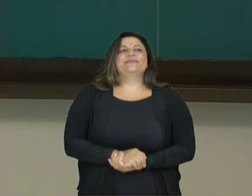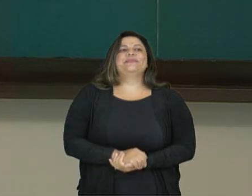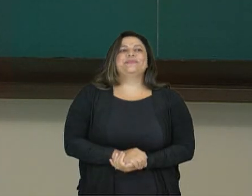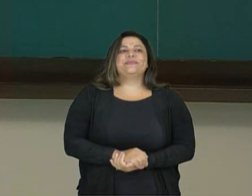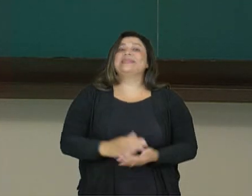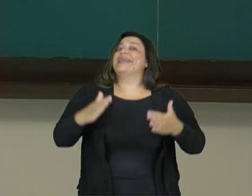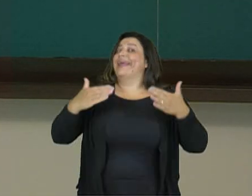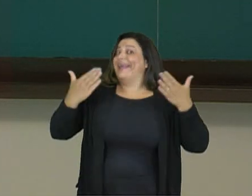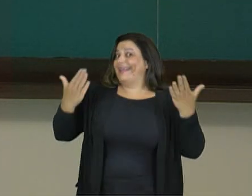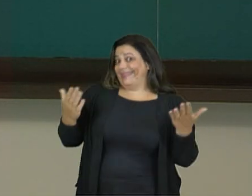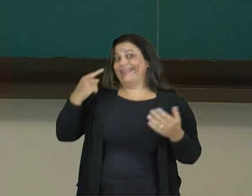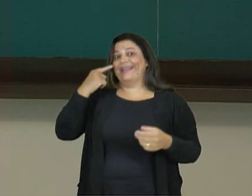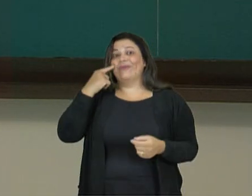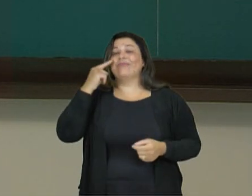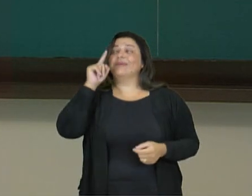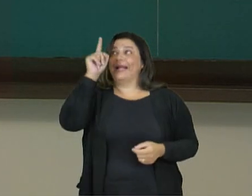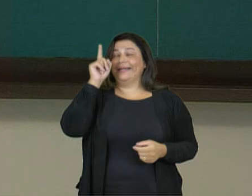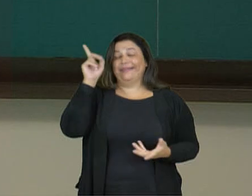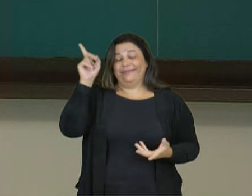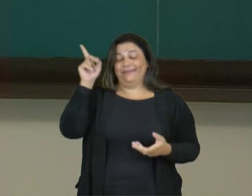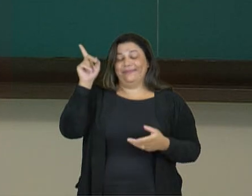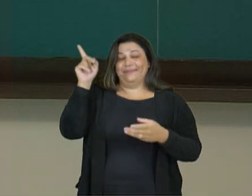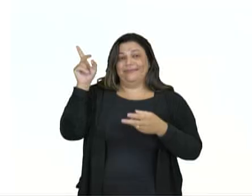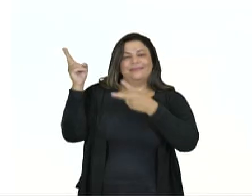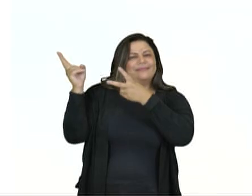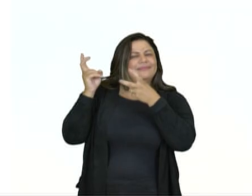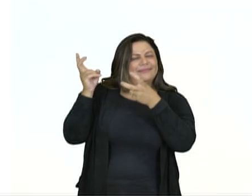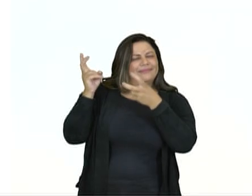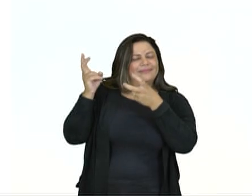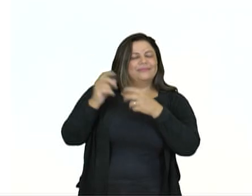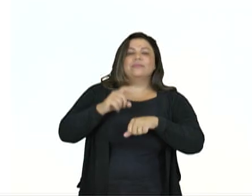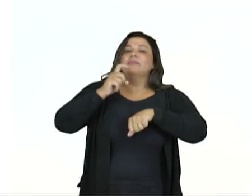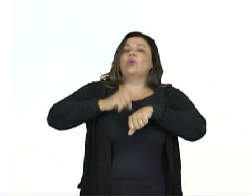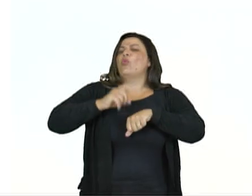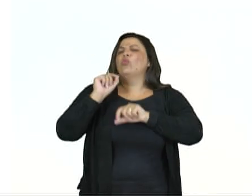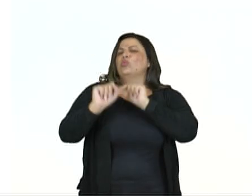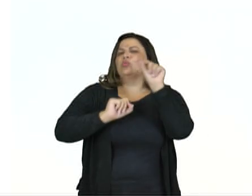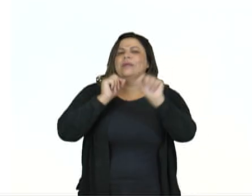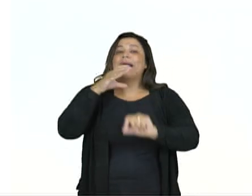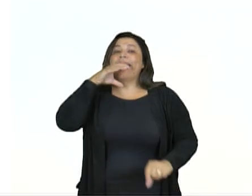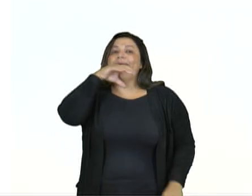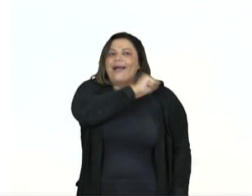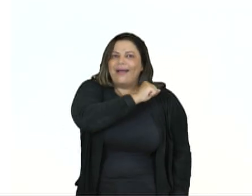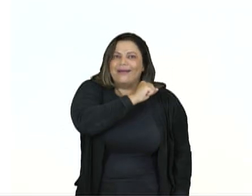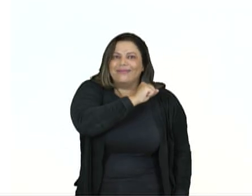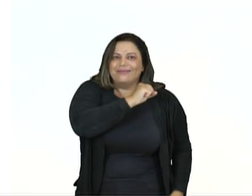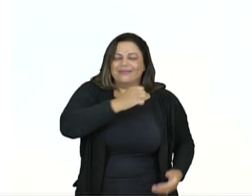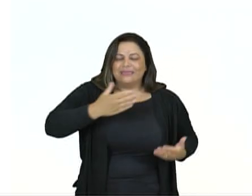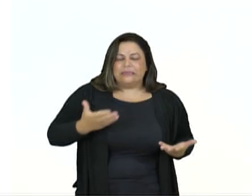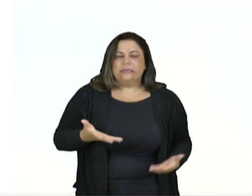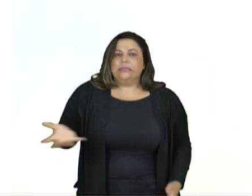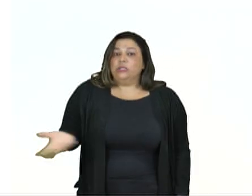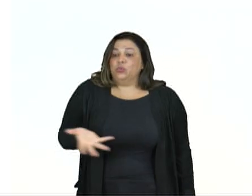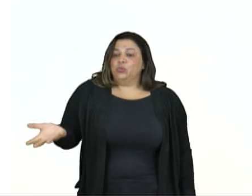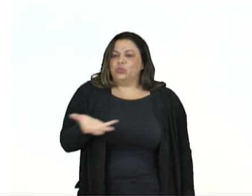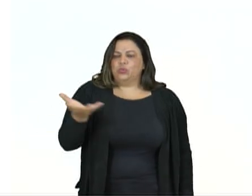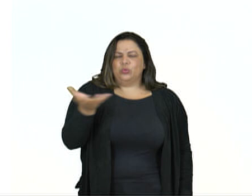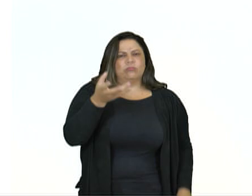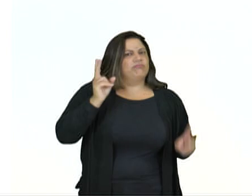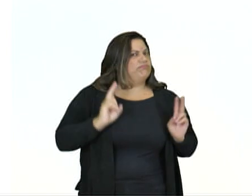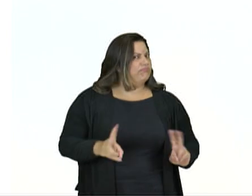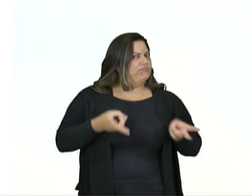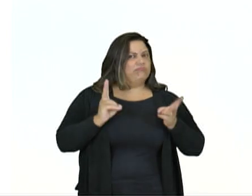Então aqui para vocês entenderem sobre o tempo. Rápido, quando mantém a sua aceleração